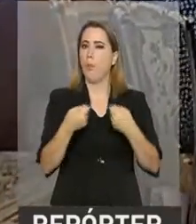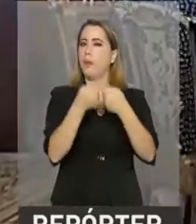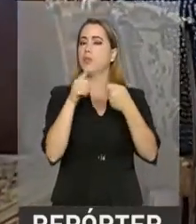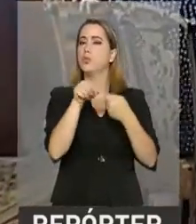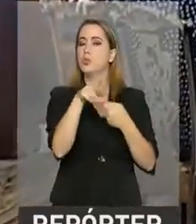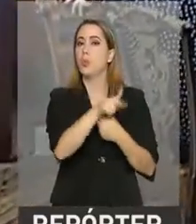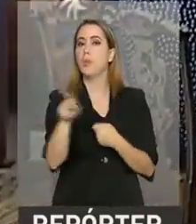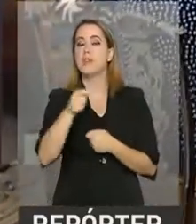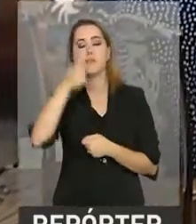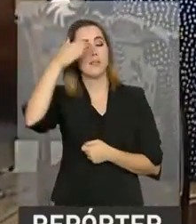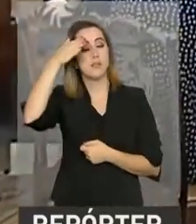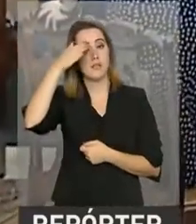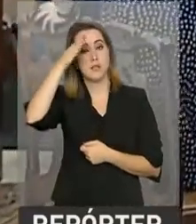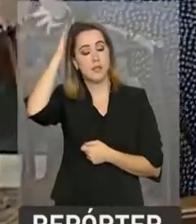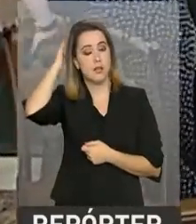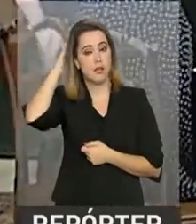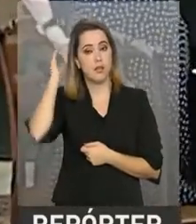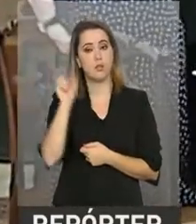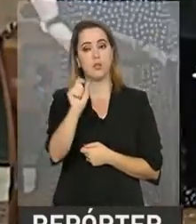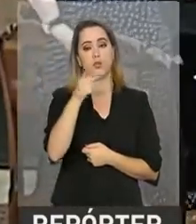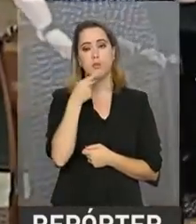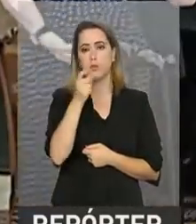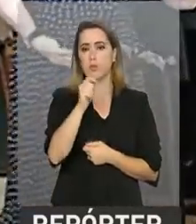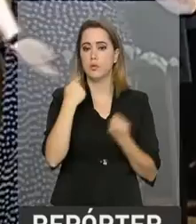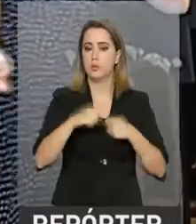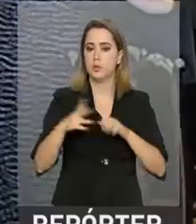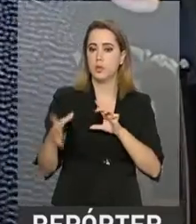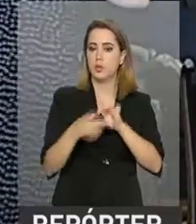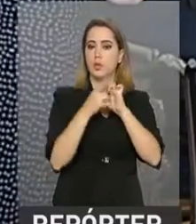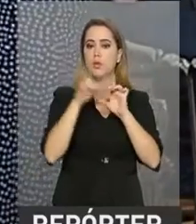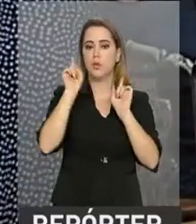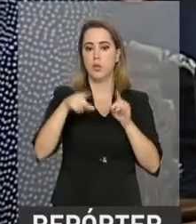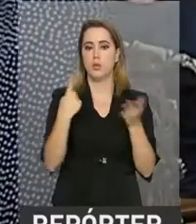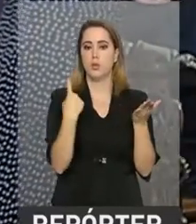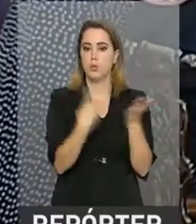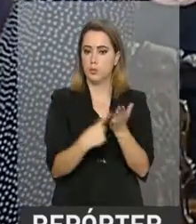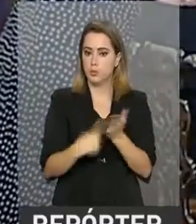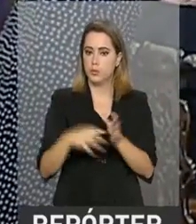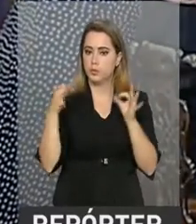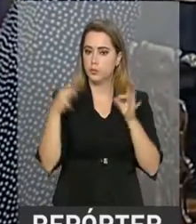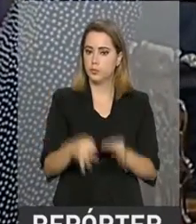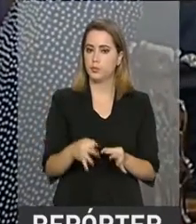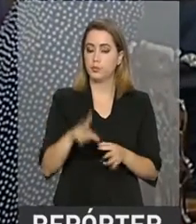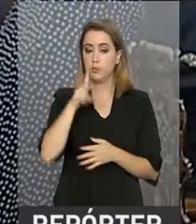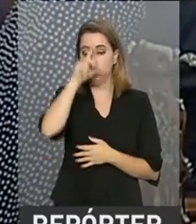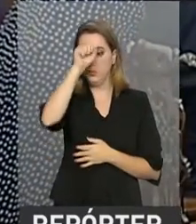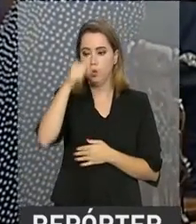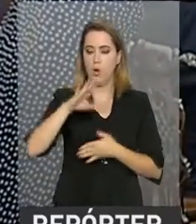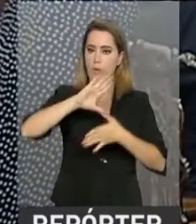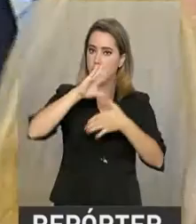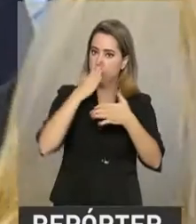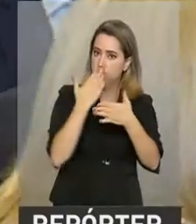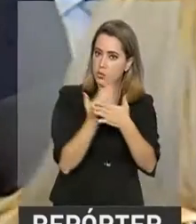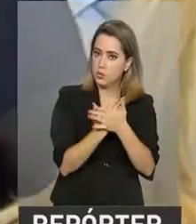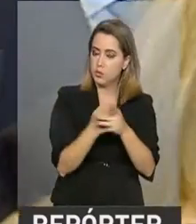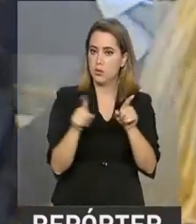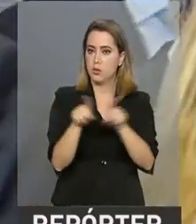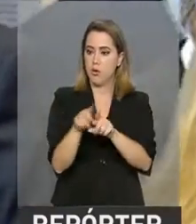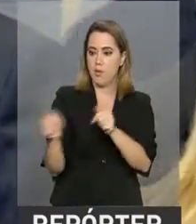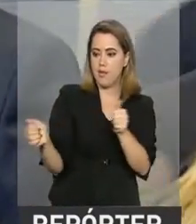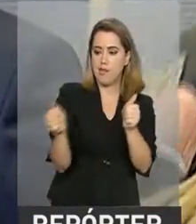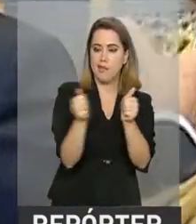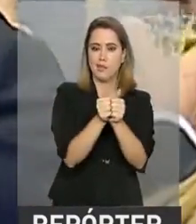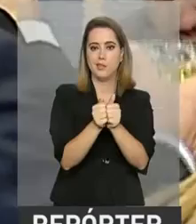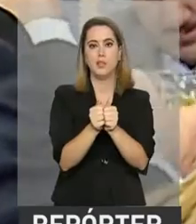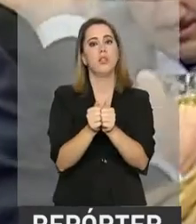que a integração econômica entre os países é concreta e que o fortalecimento do mercosul ea aproximação